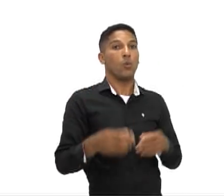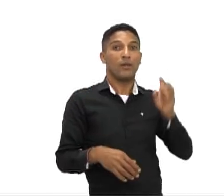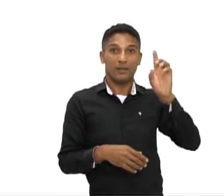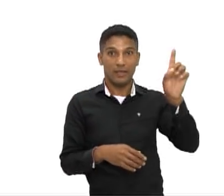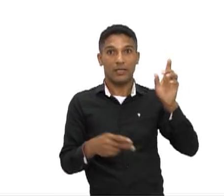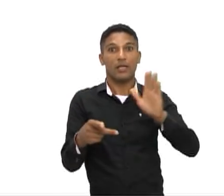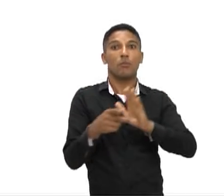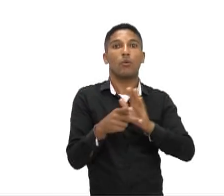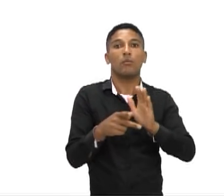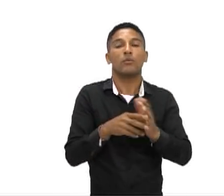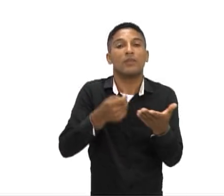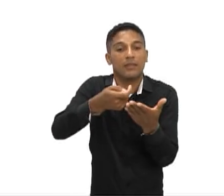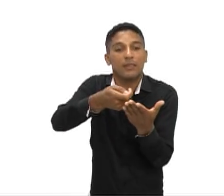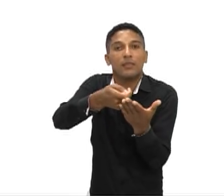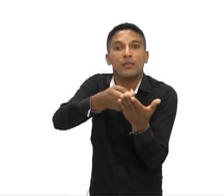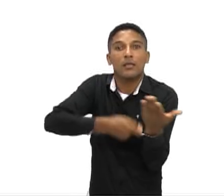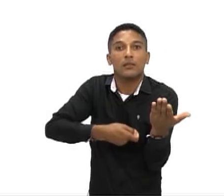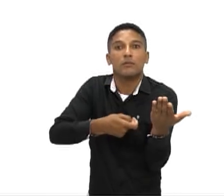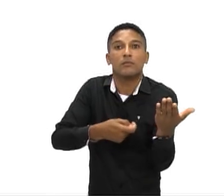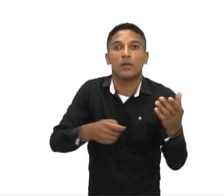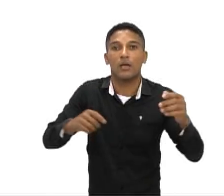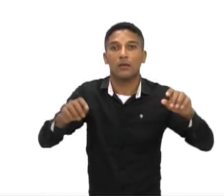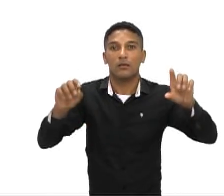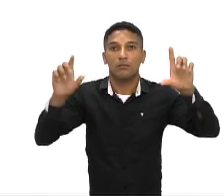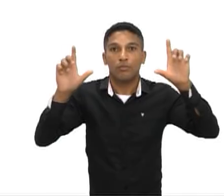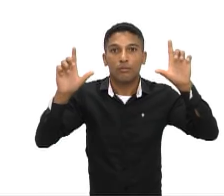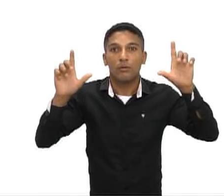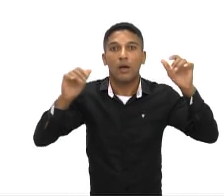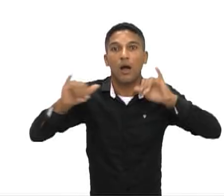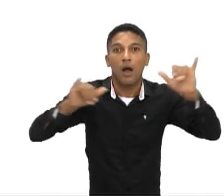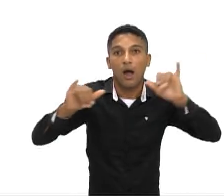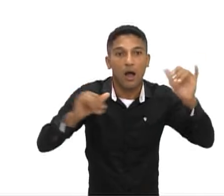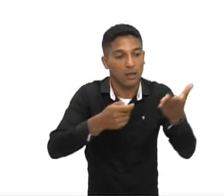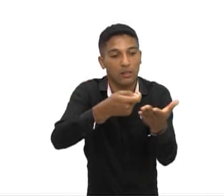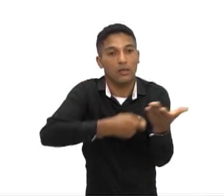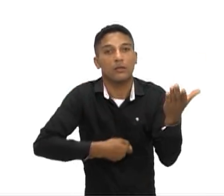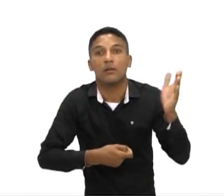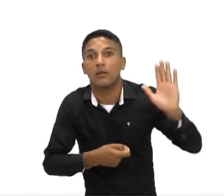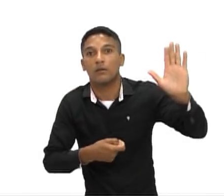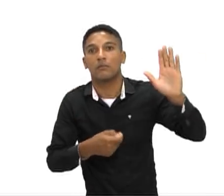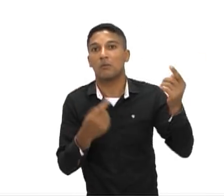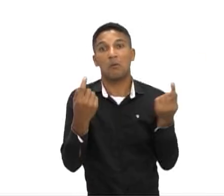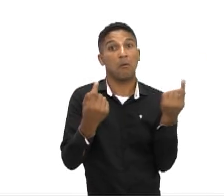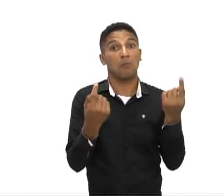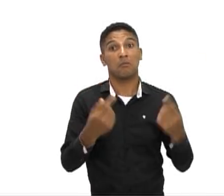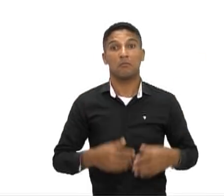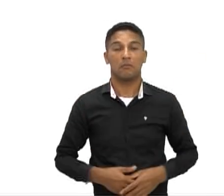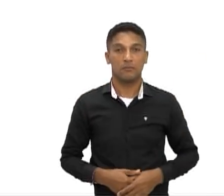Então, um tempo para vocês pensarem em assinalar uma das alternativas propostas.